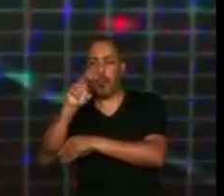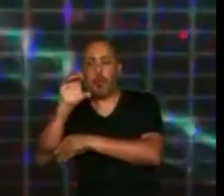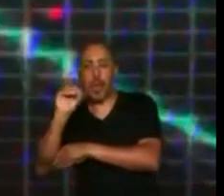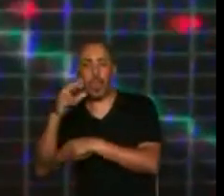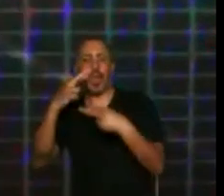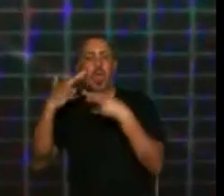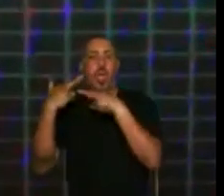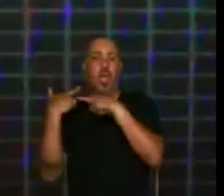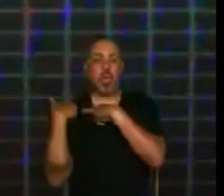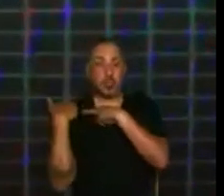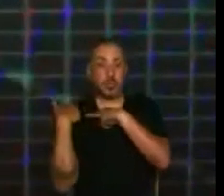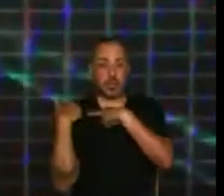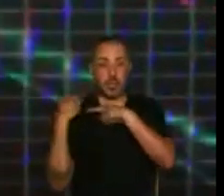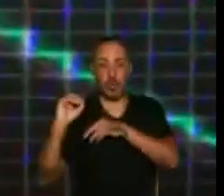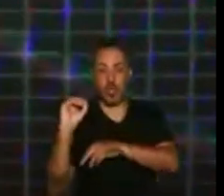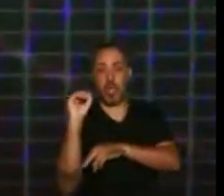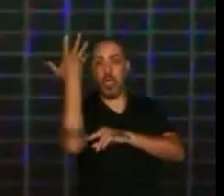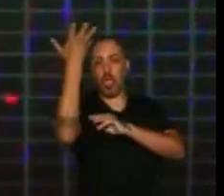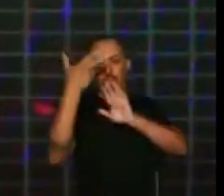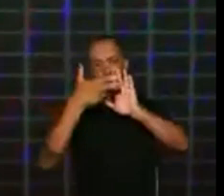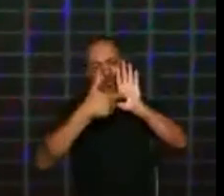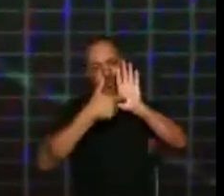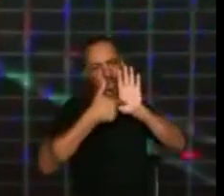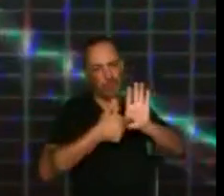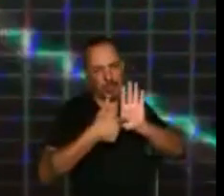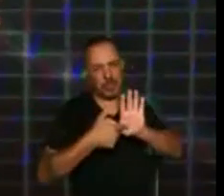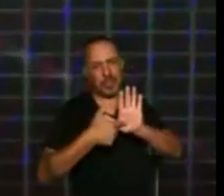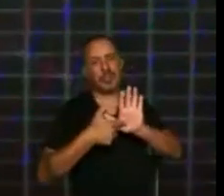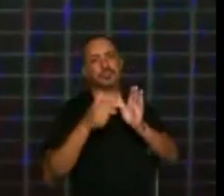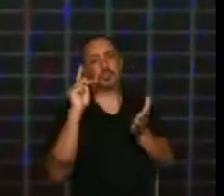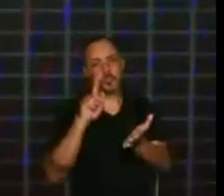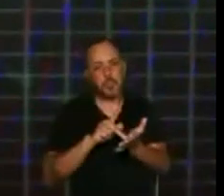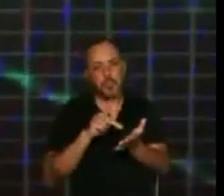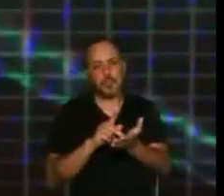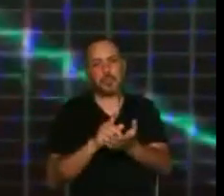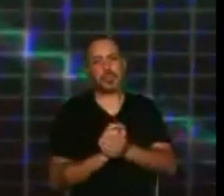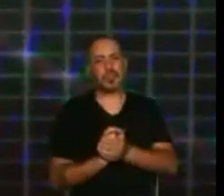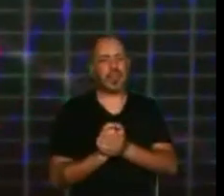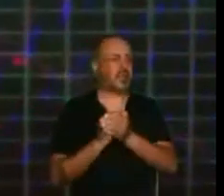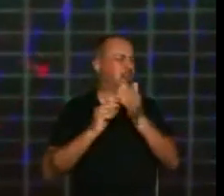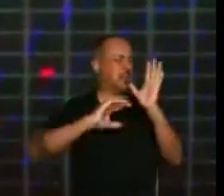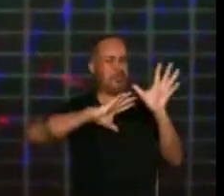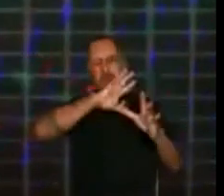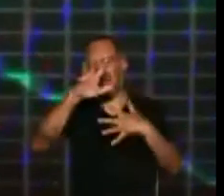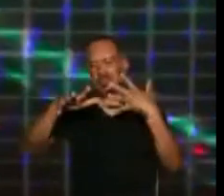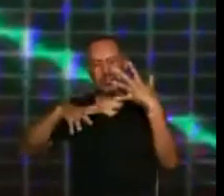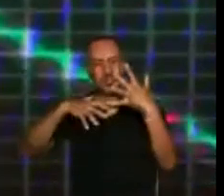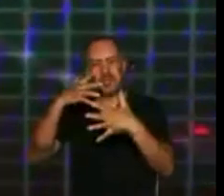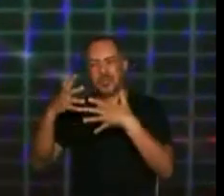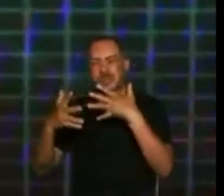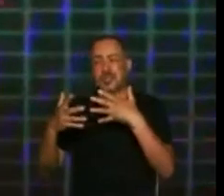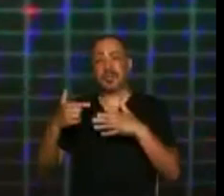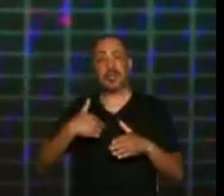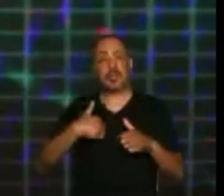este evento, essa edição. Então, já fiz aqui um monte de asneira, entendeu? Vários. Eu vim aqui colaborar